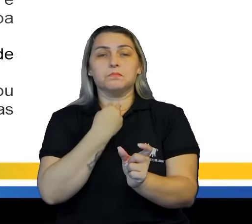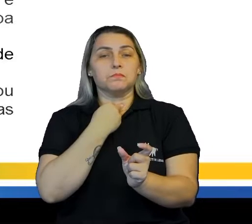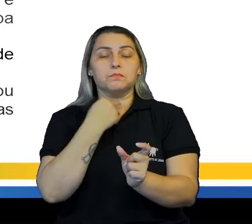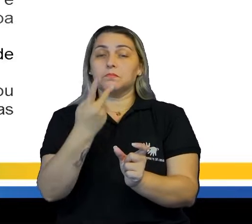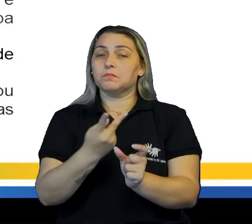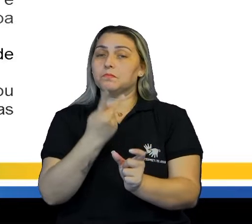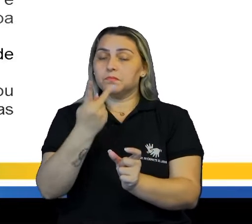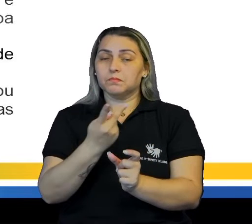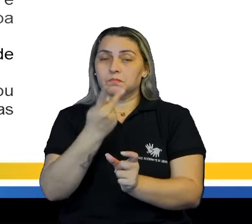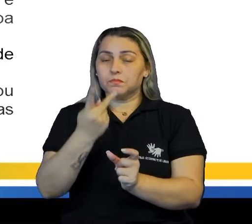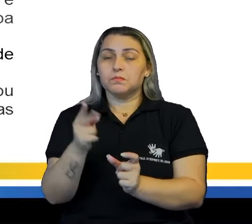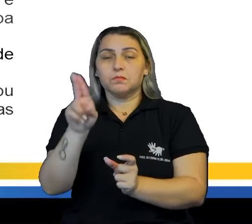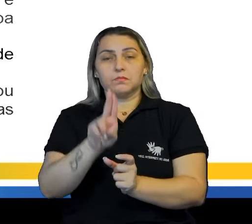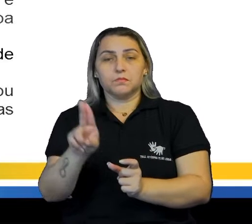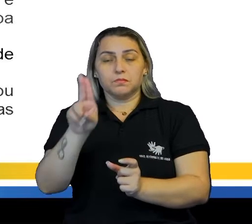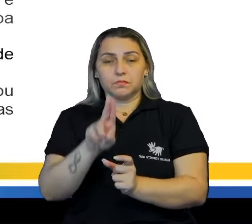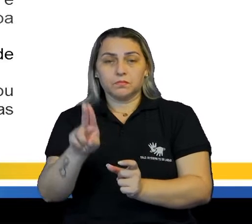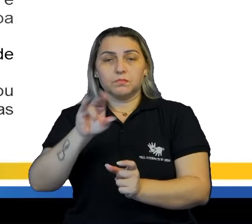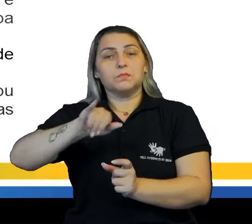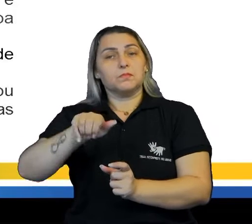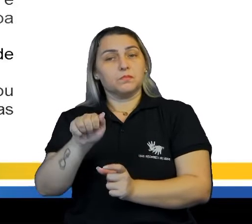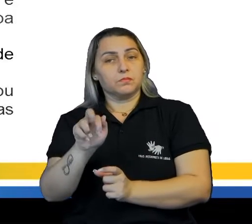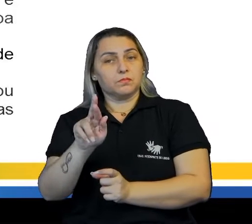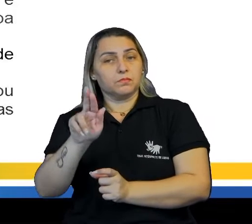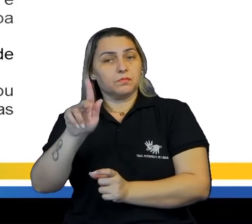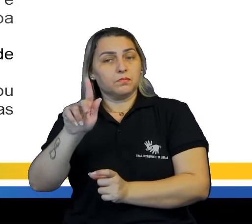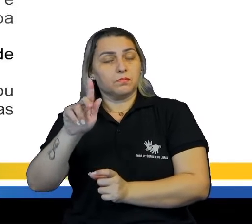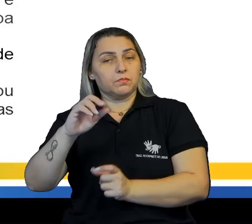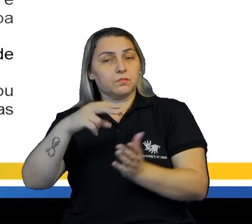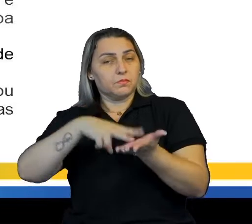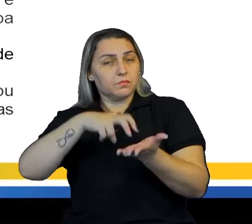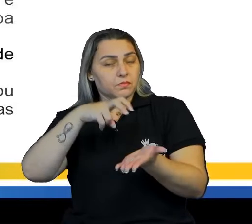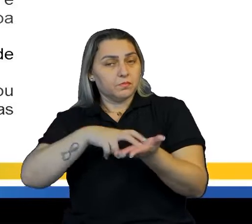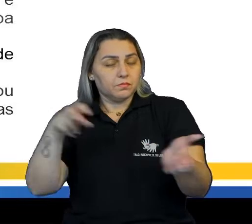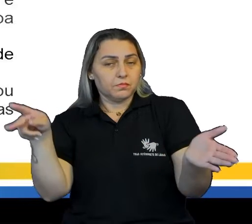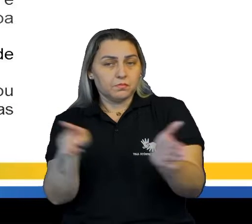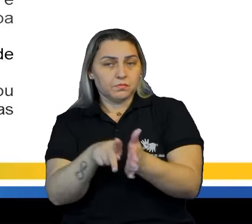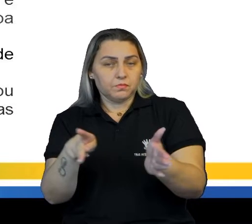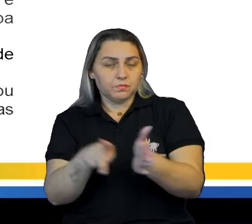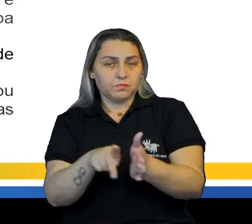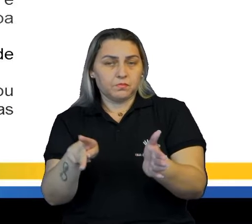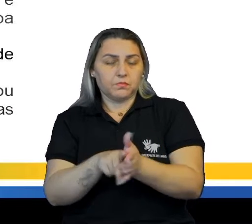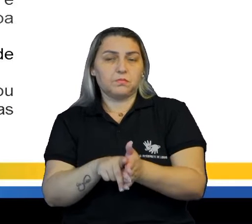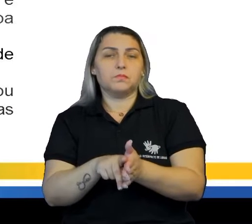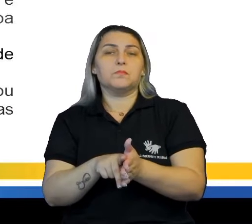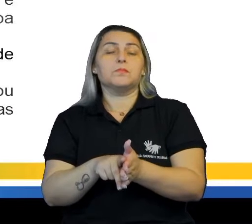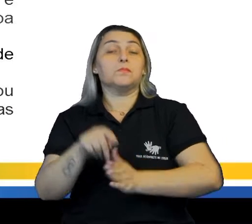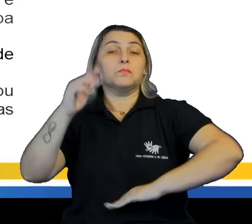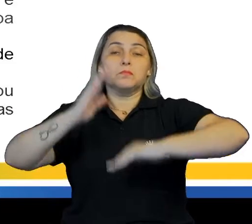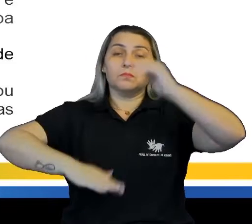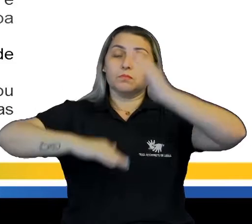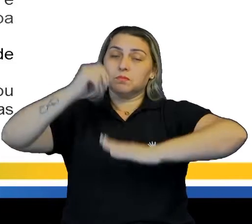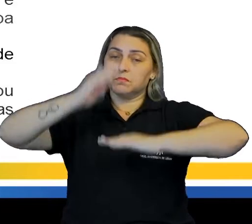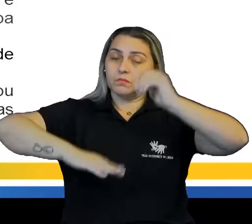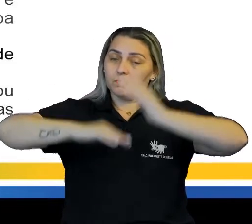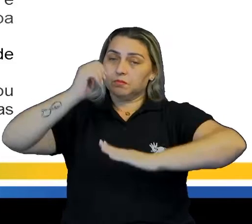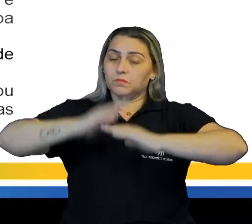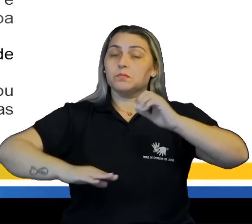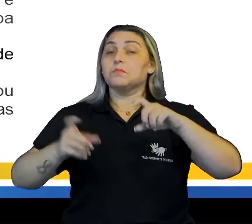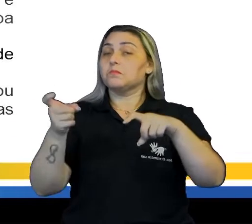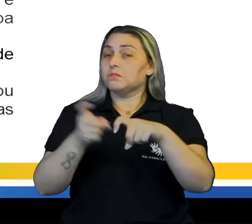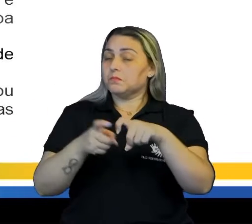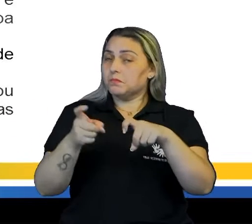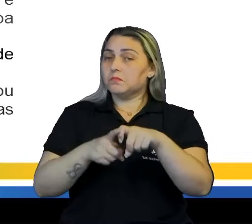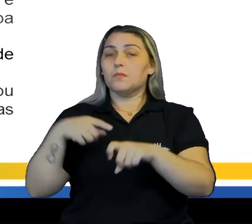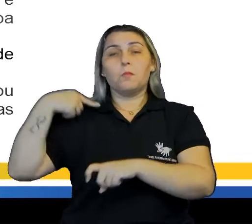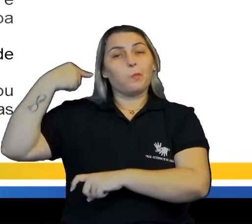aos falantes o uso de jargões, que é um vocabulário típico de uma dada especialidade profissional, assim como